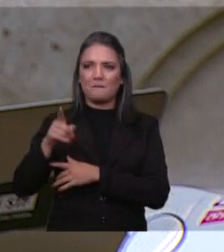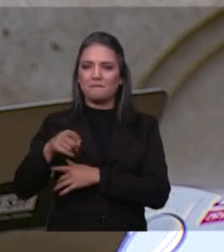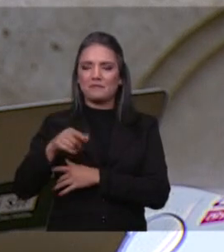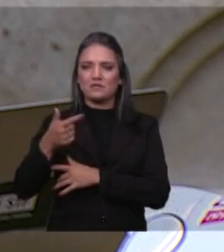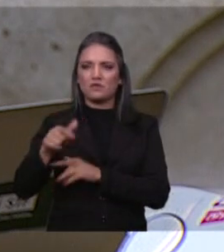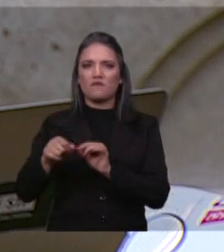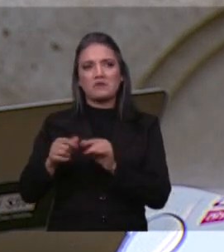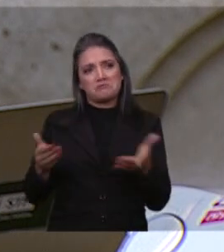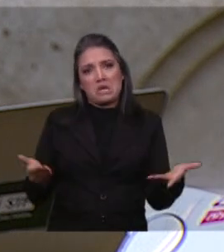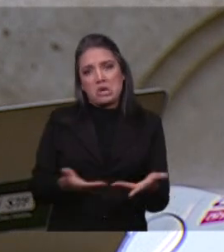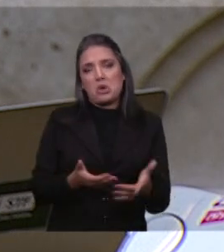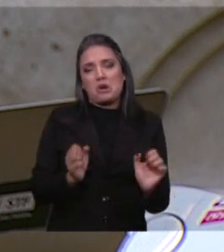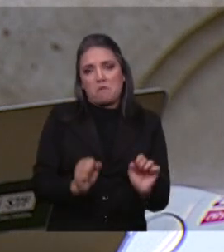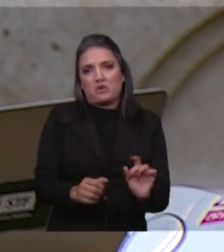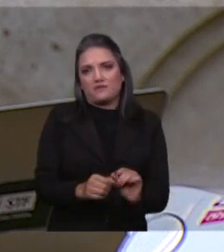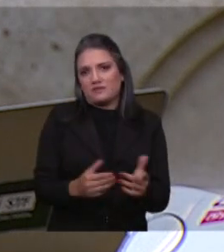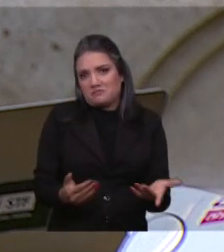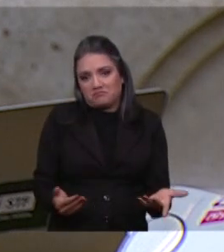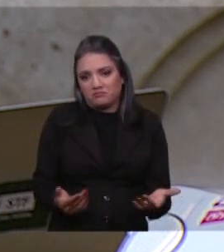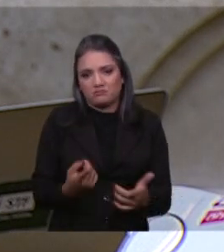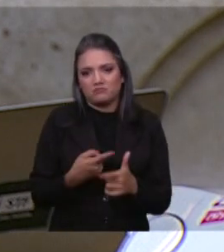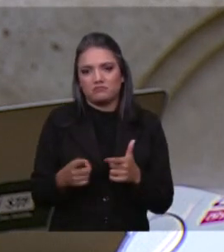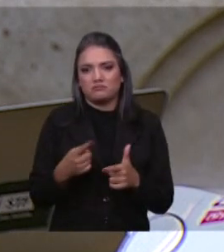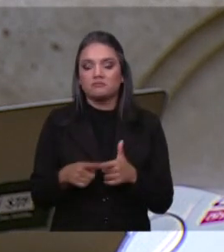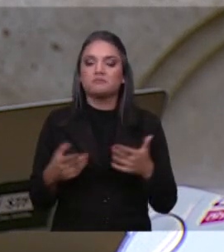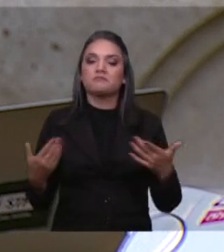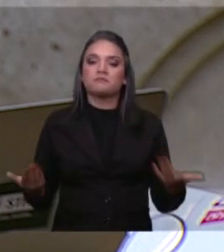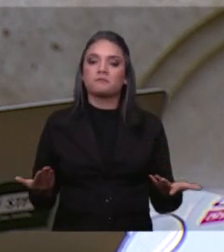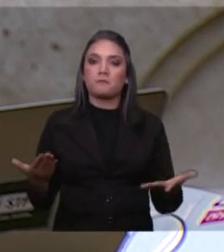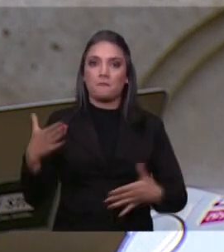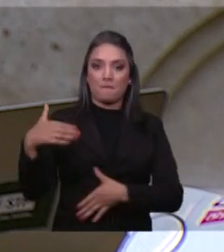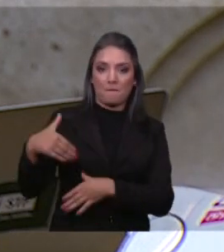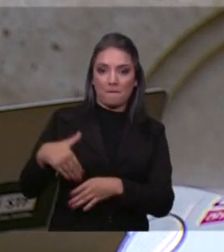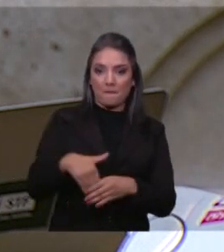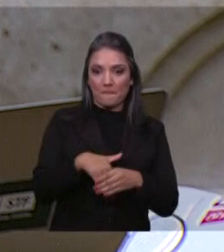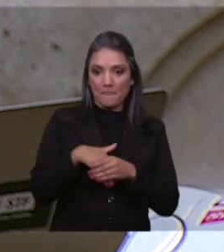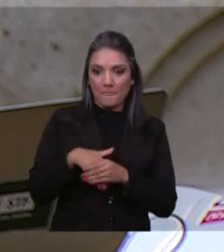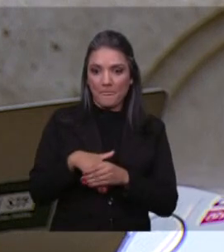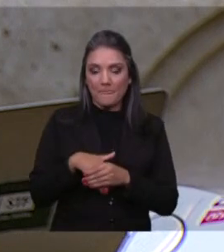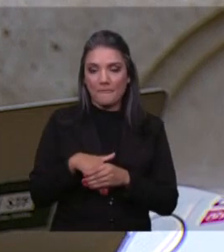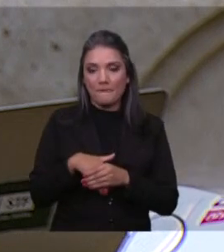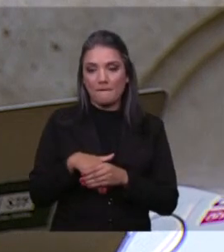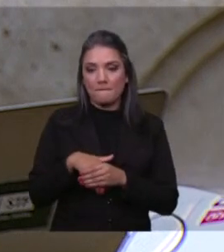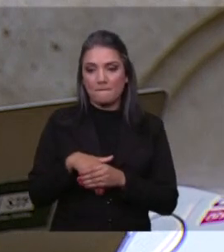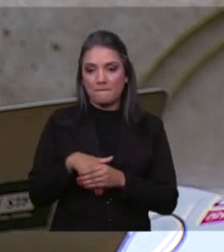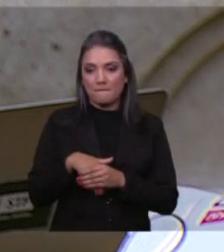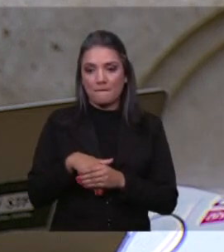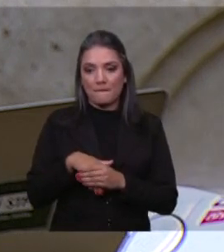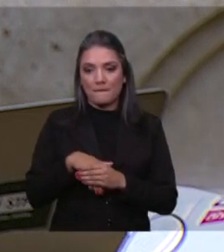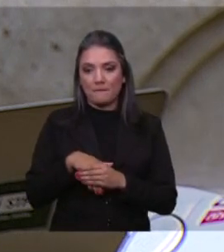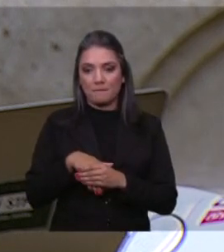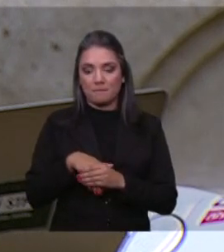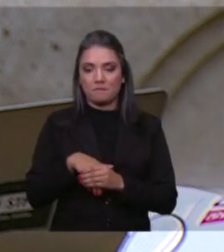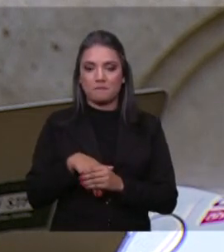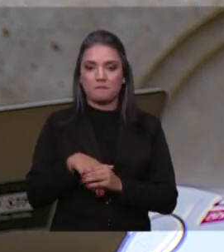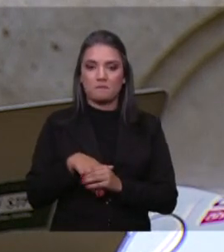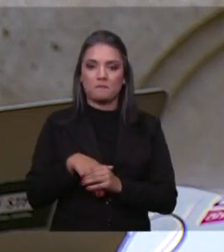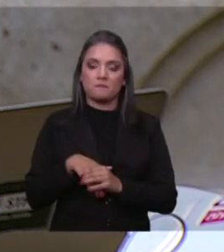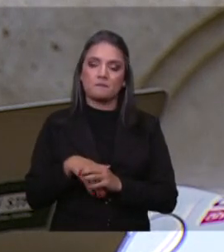Então, eu vou submeter à votação, inicialmente, a questão da revisibilidade ou